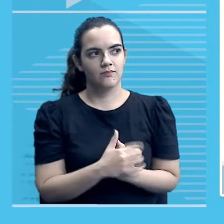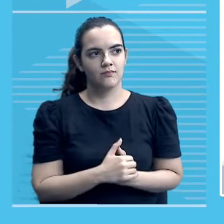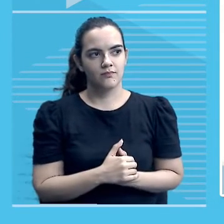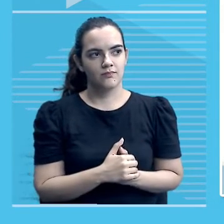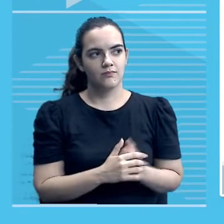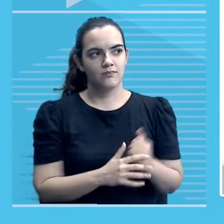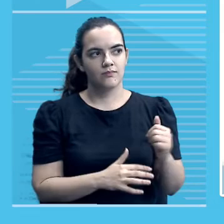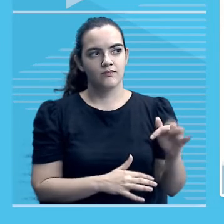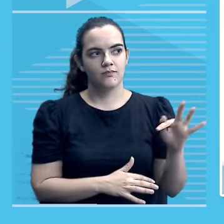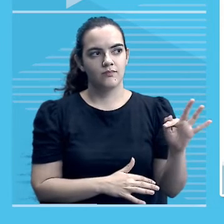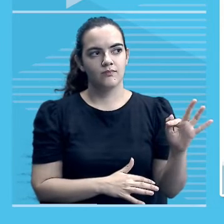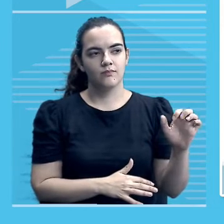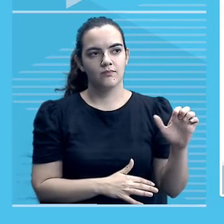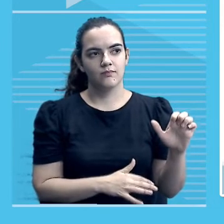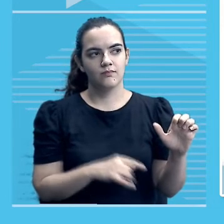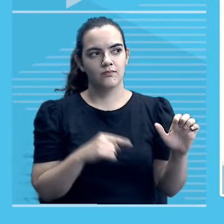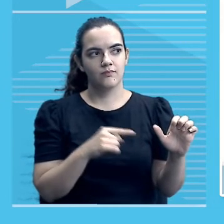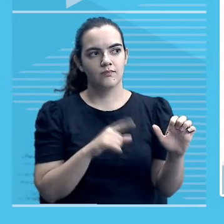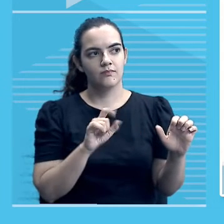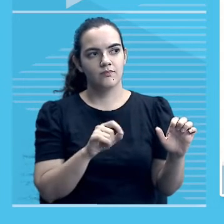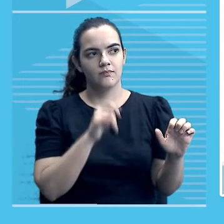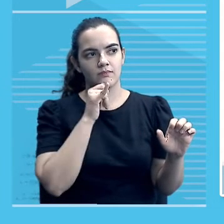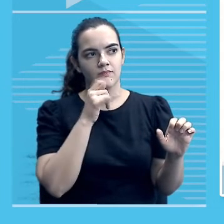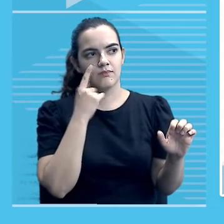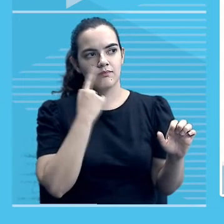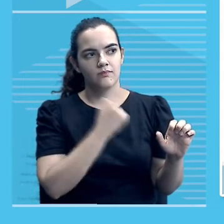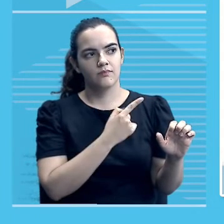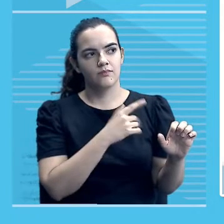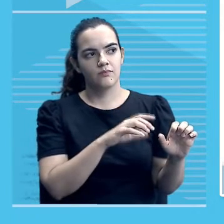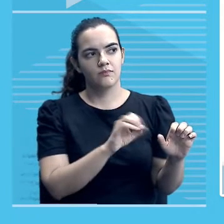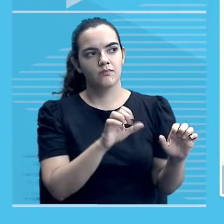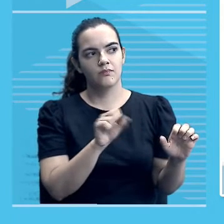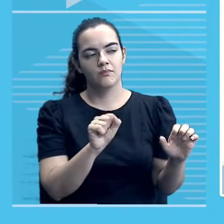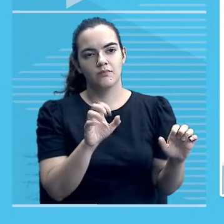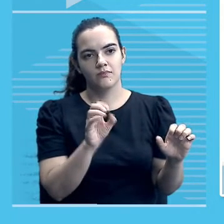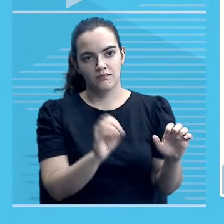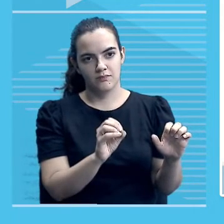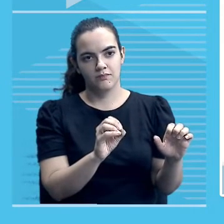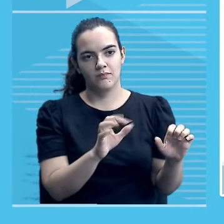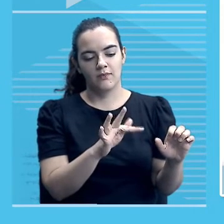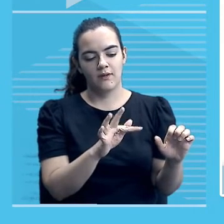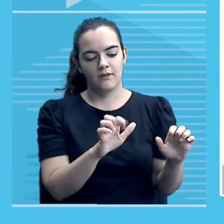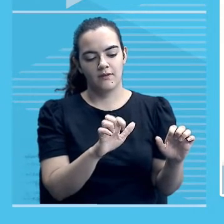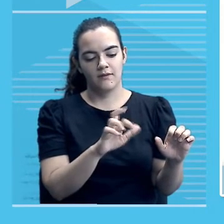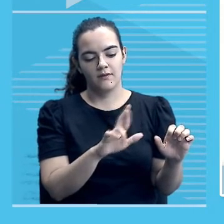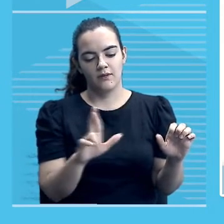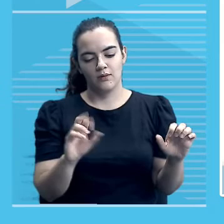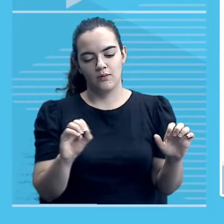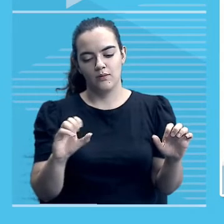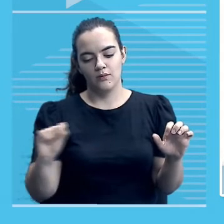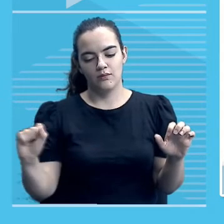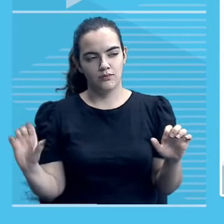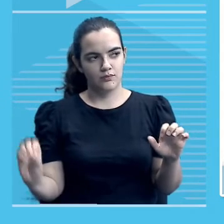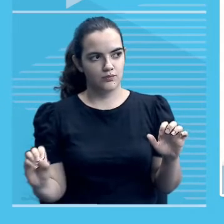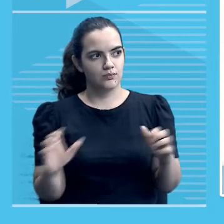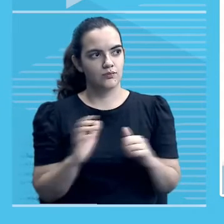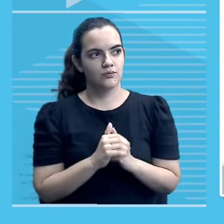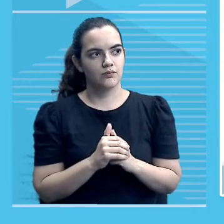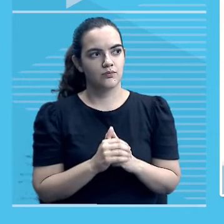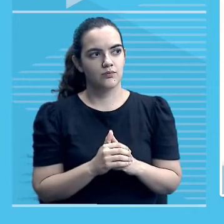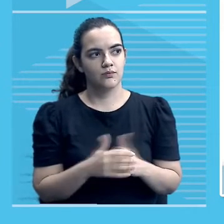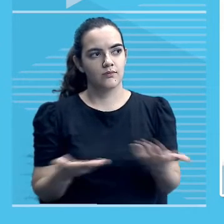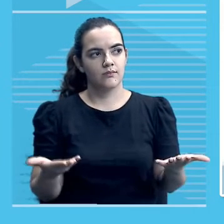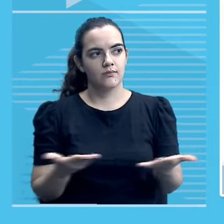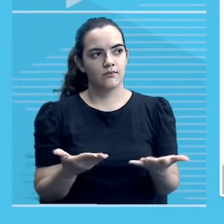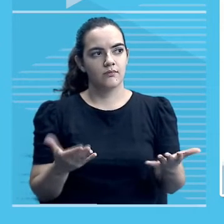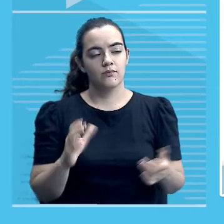do ferro é chamado de oso. Então vai ficar ferroso. Você pode colocar cloreto de ferro 2... ou cloreto